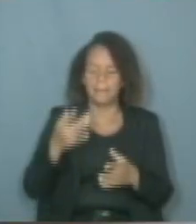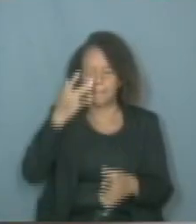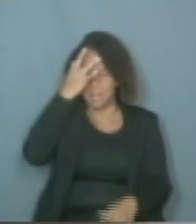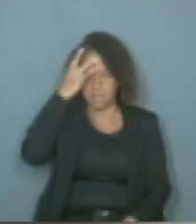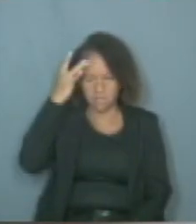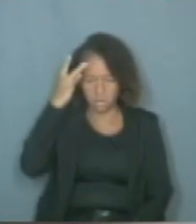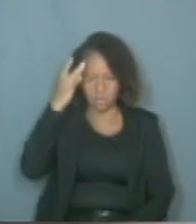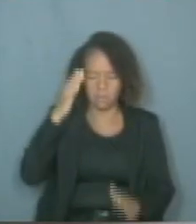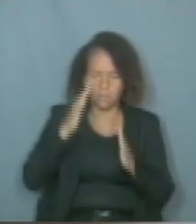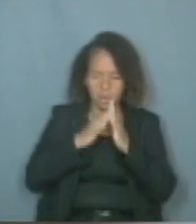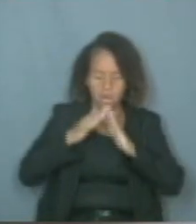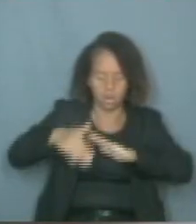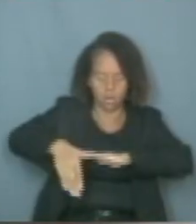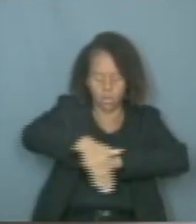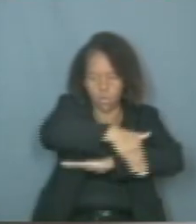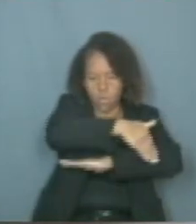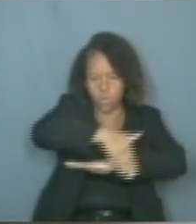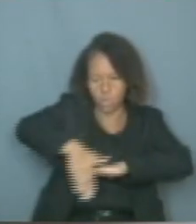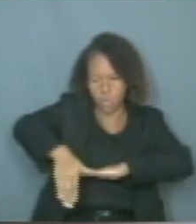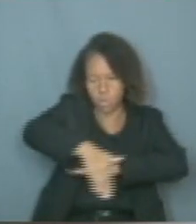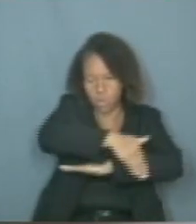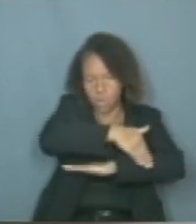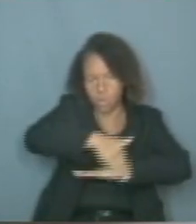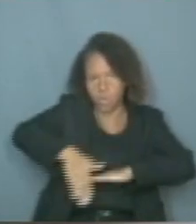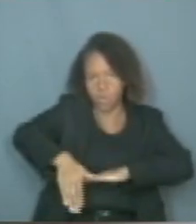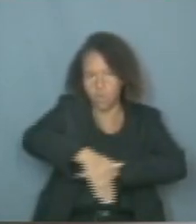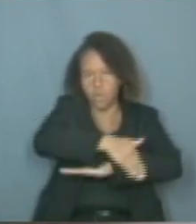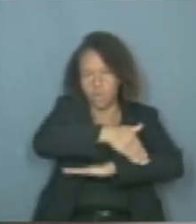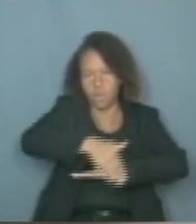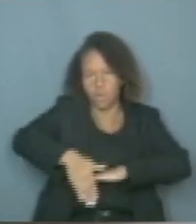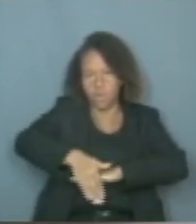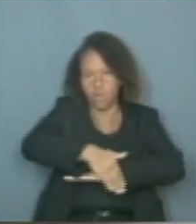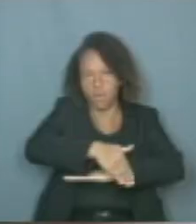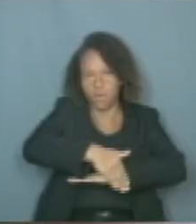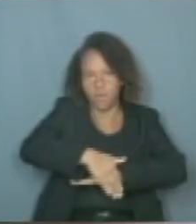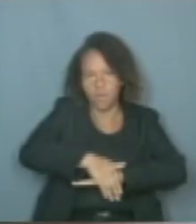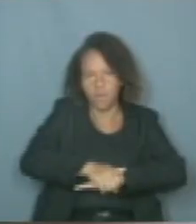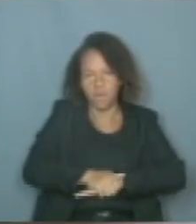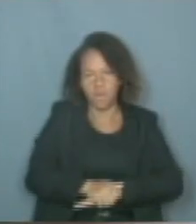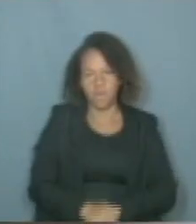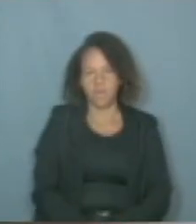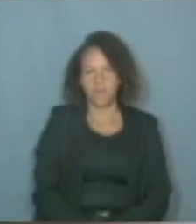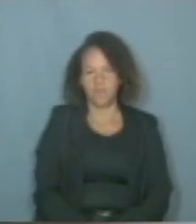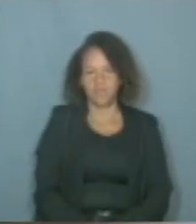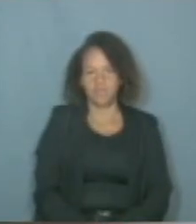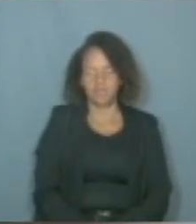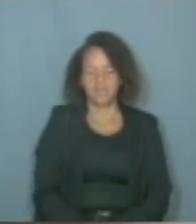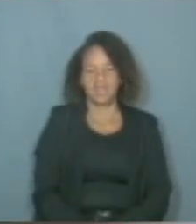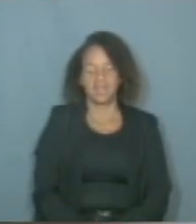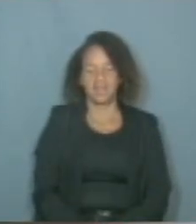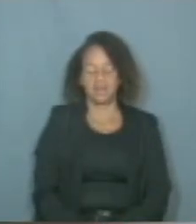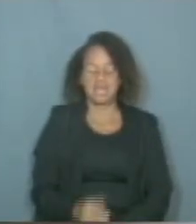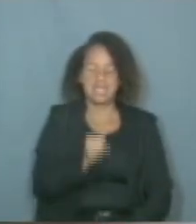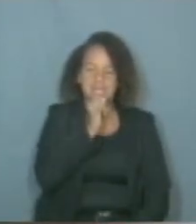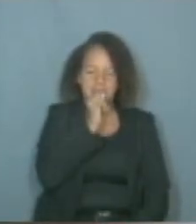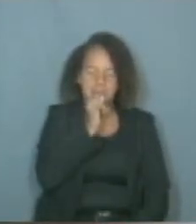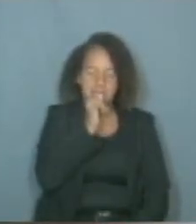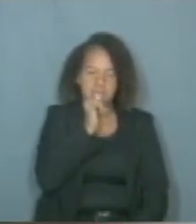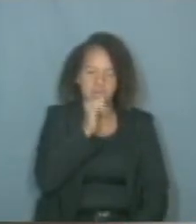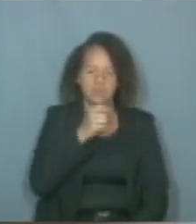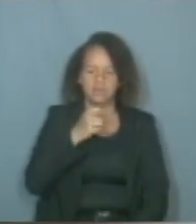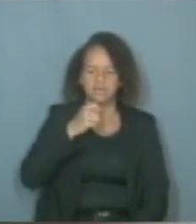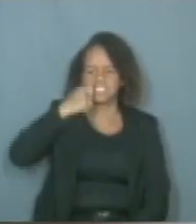pessoas em situação de rua aloquem os seus pertences pessoais. Por exemplo, uma escova